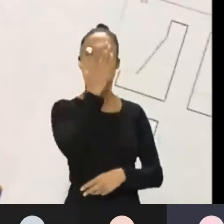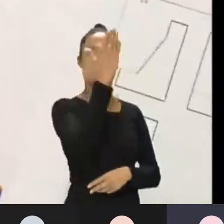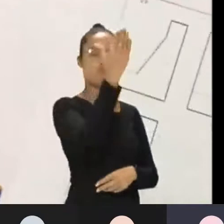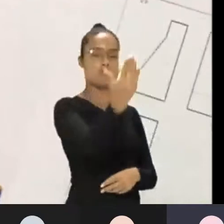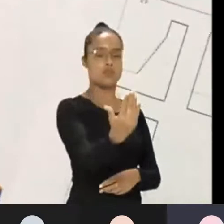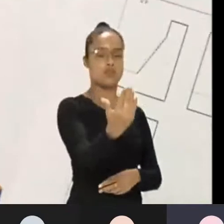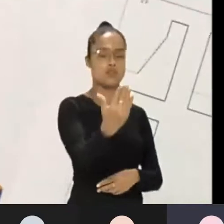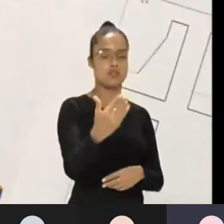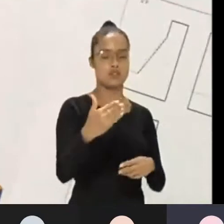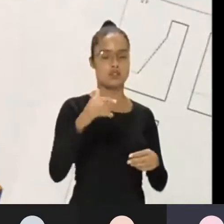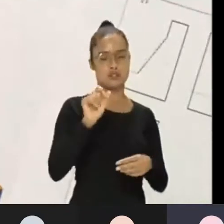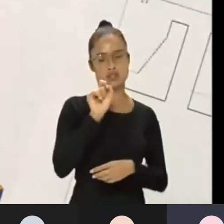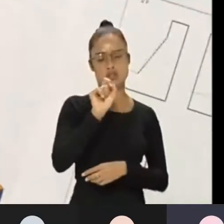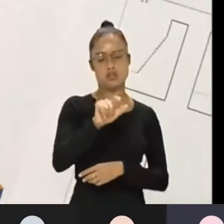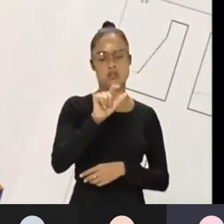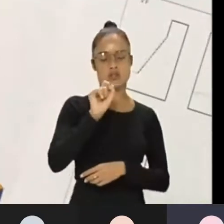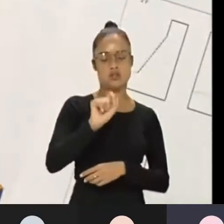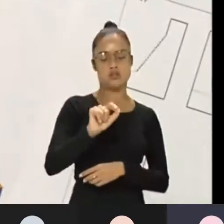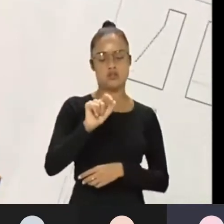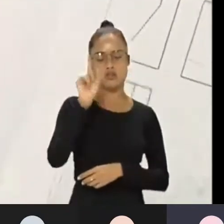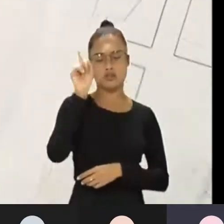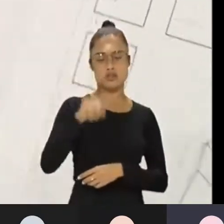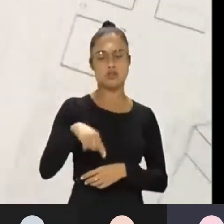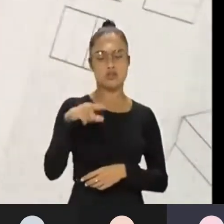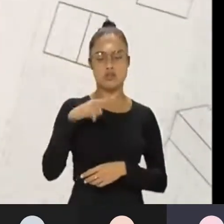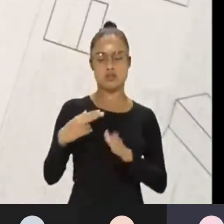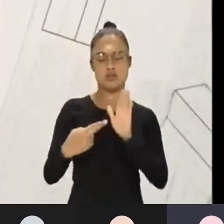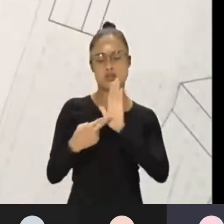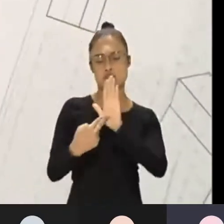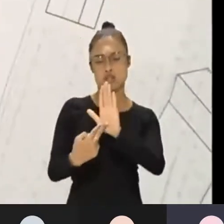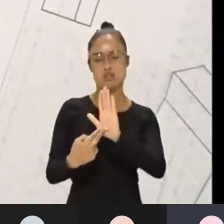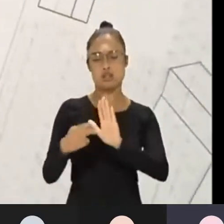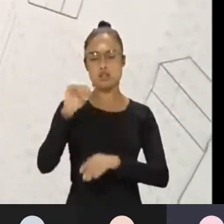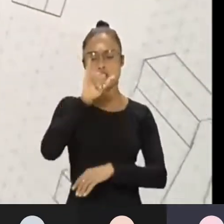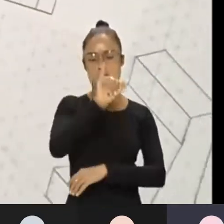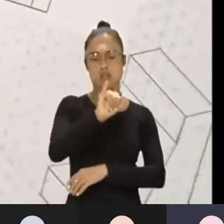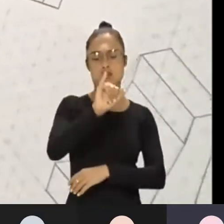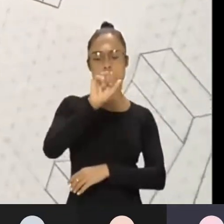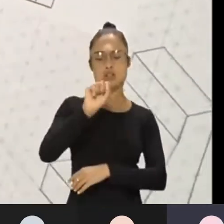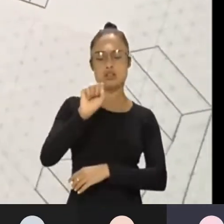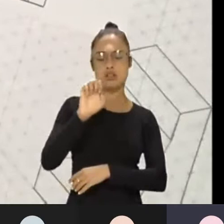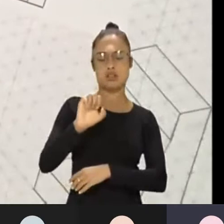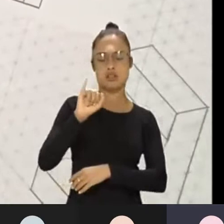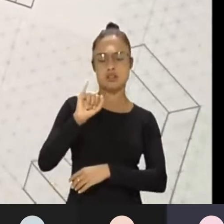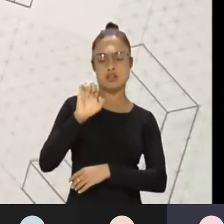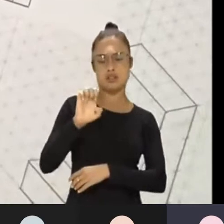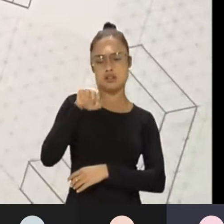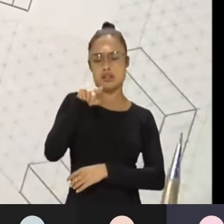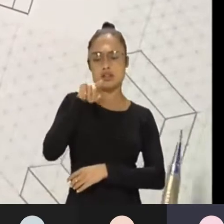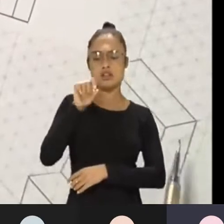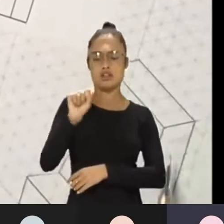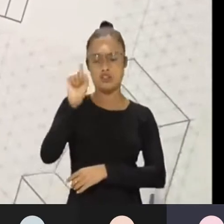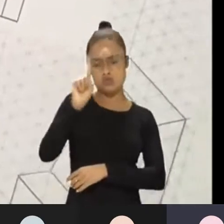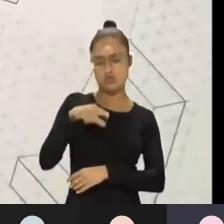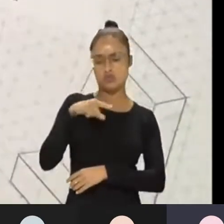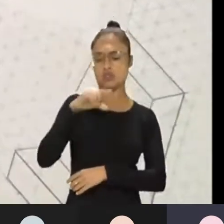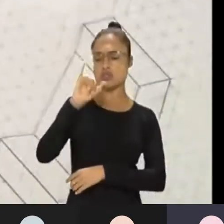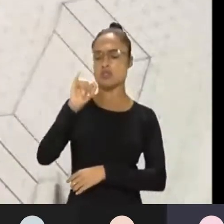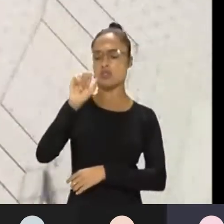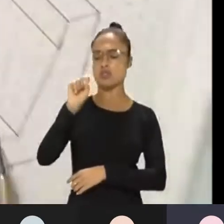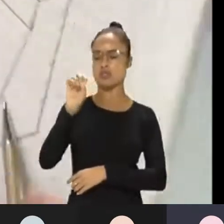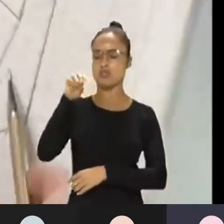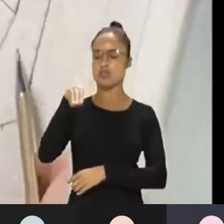que está associada com uma representação usando os eixos isométricos, nessa mesma posição, e